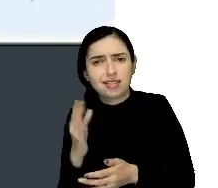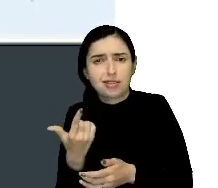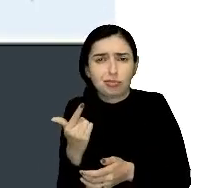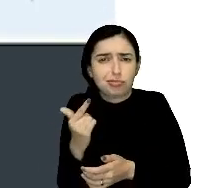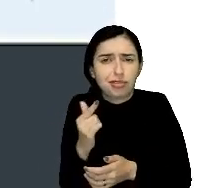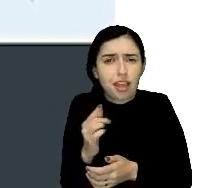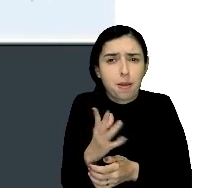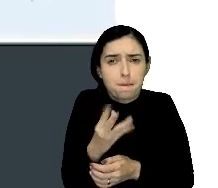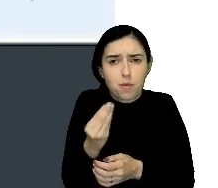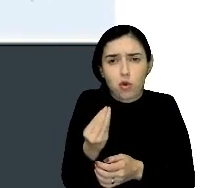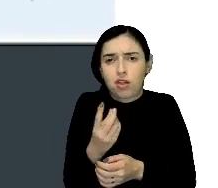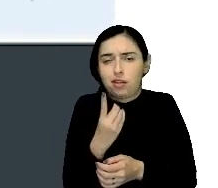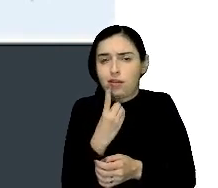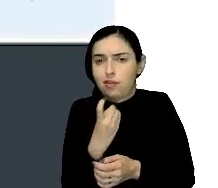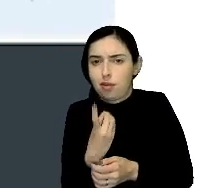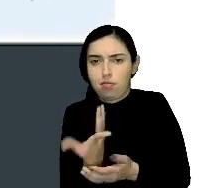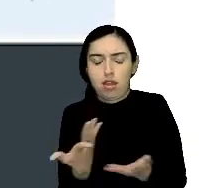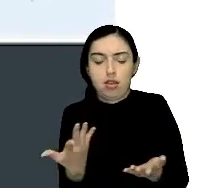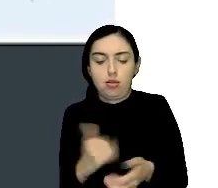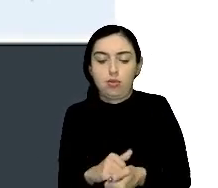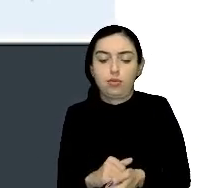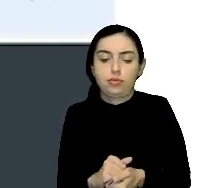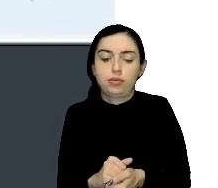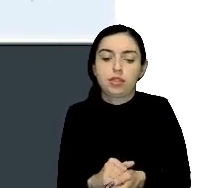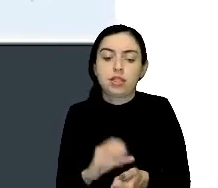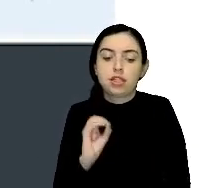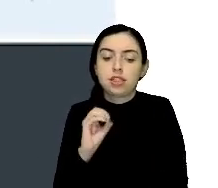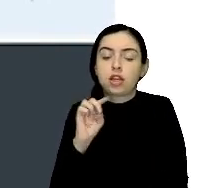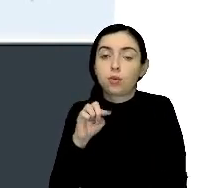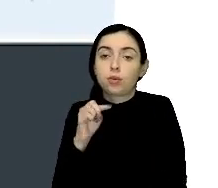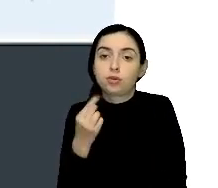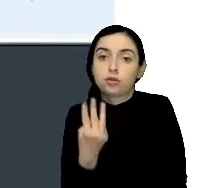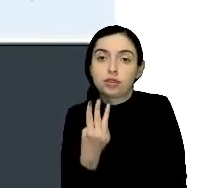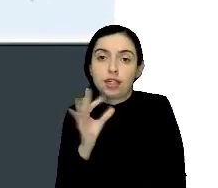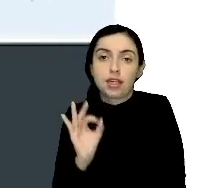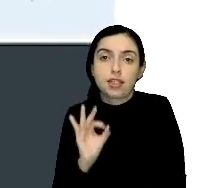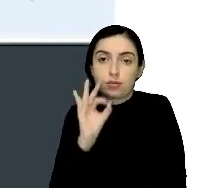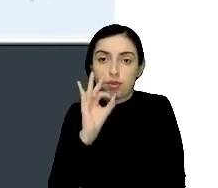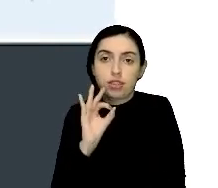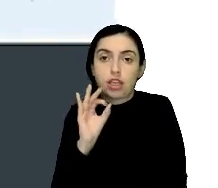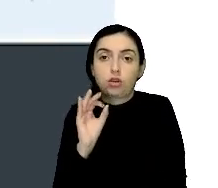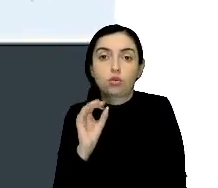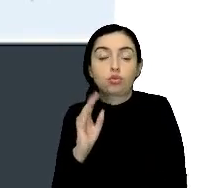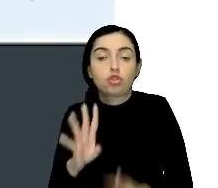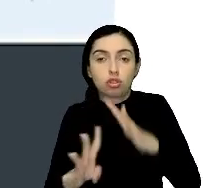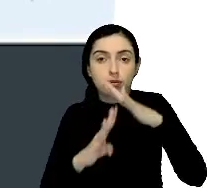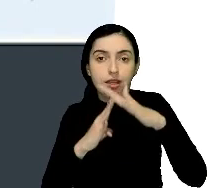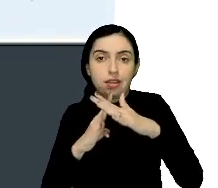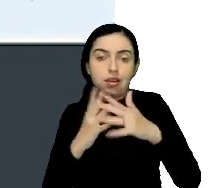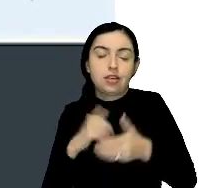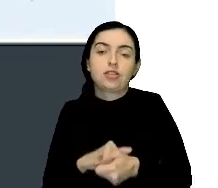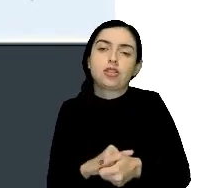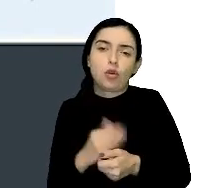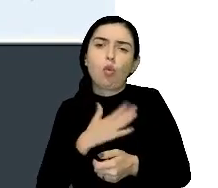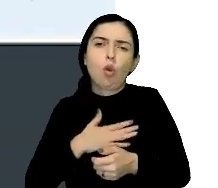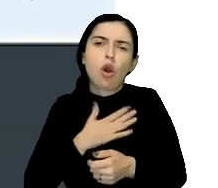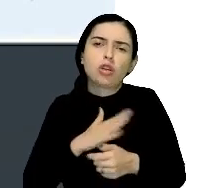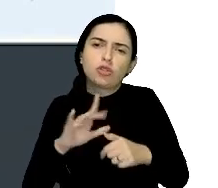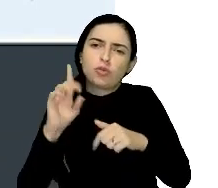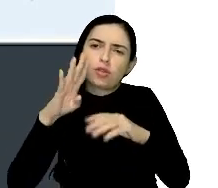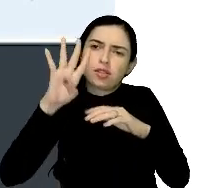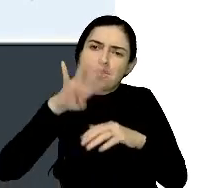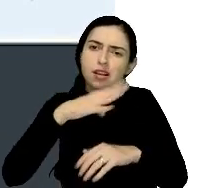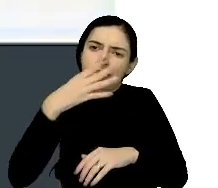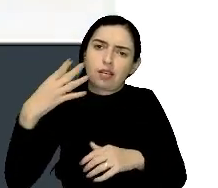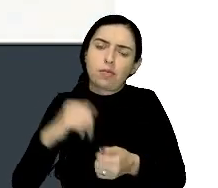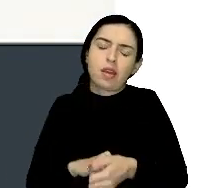Brasil tem 0,3% de migrantes no seu território. É um gráfico que eu gosto de mostrar um pouco aqui para mostrar como